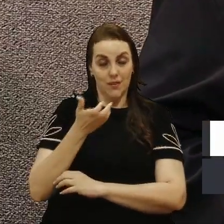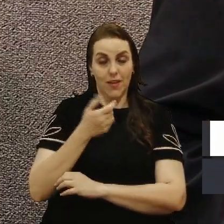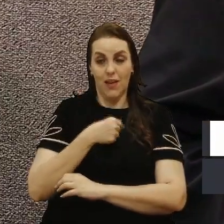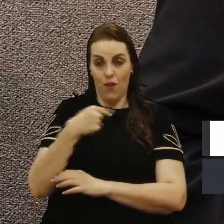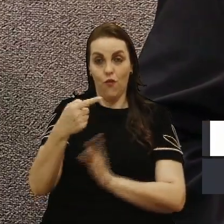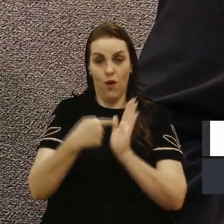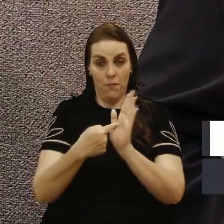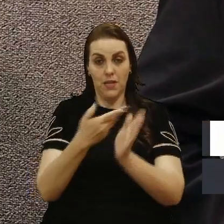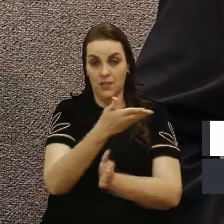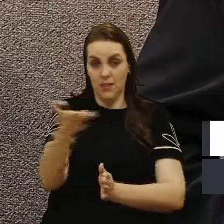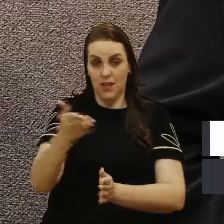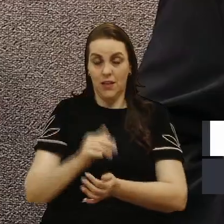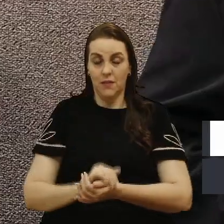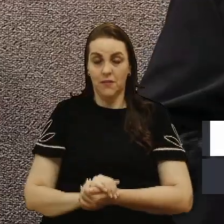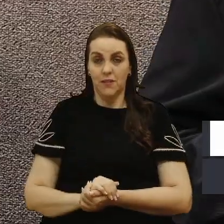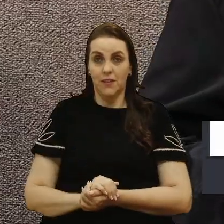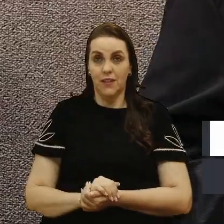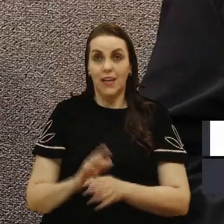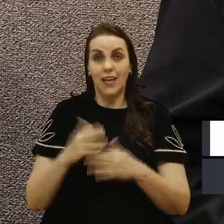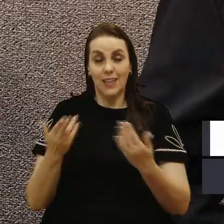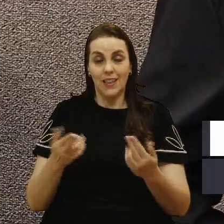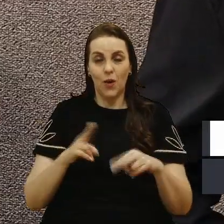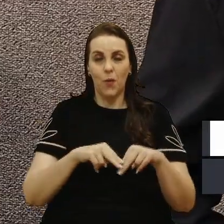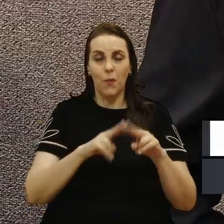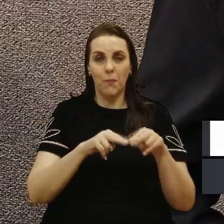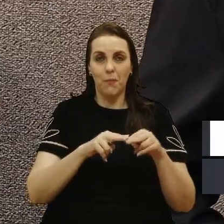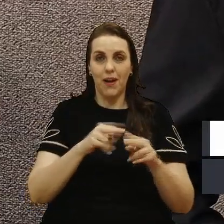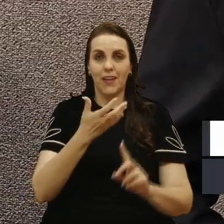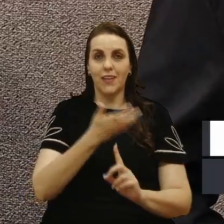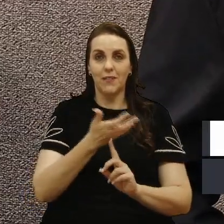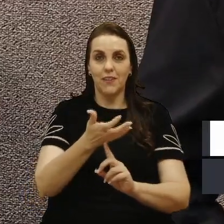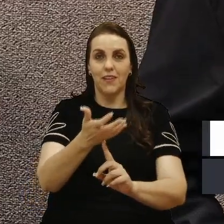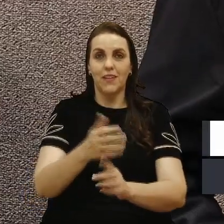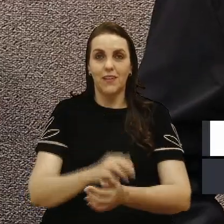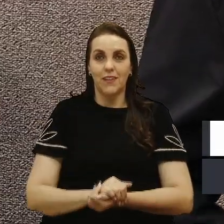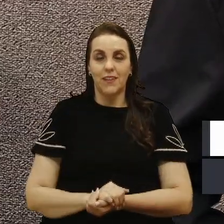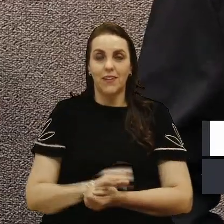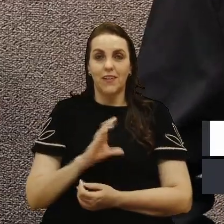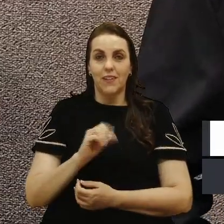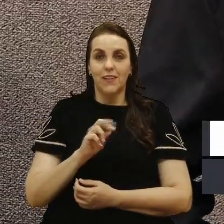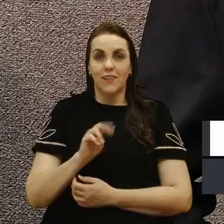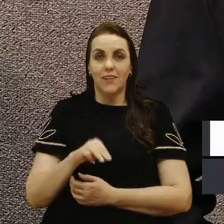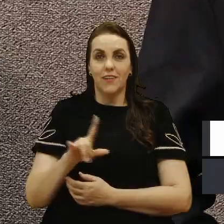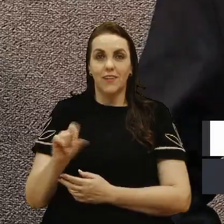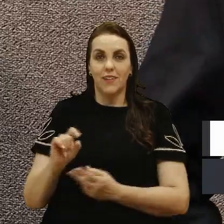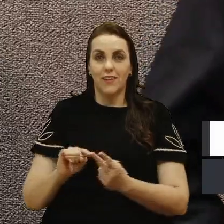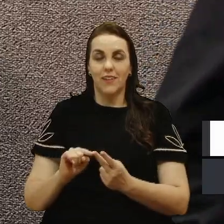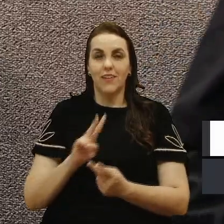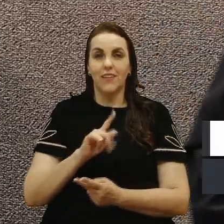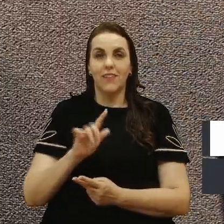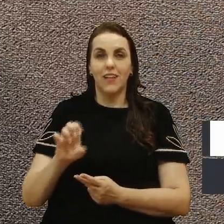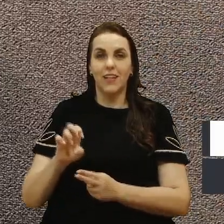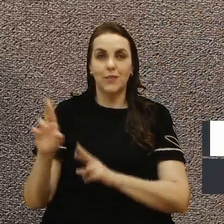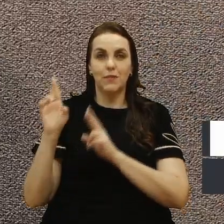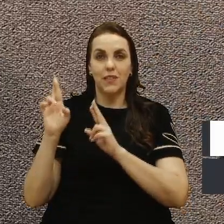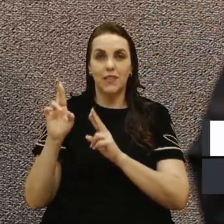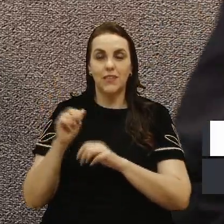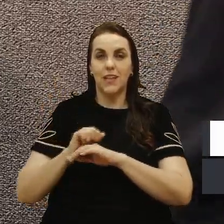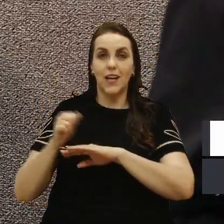senhores. Então, Parque dos Pinhais, Carmelo, Vale da Esperança,